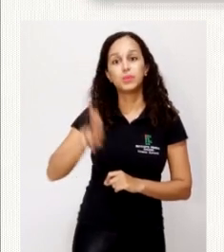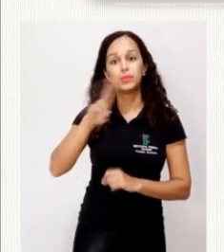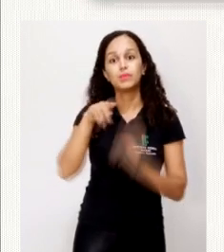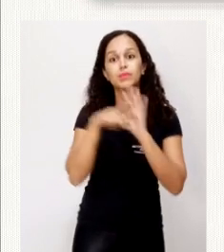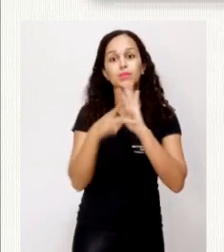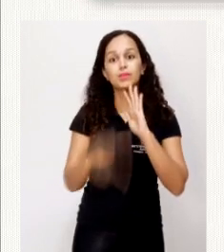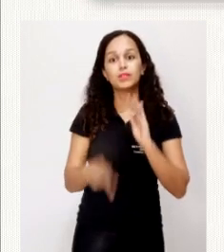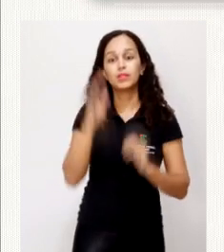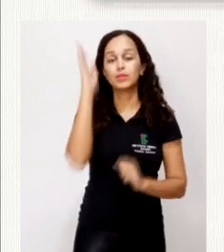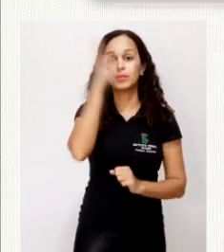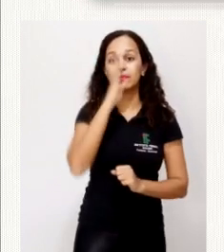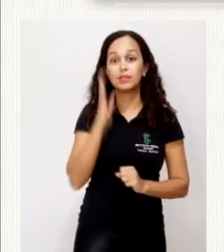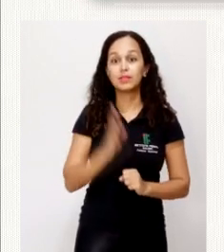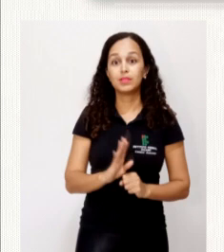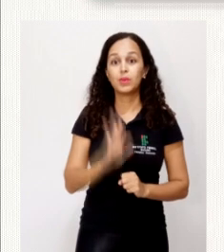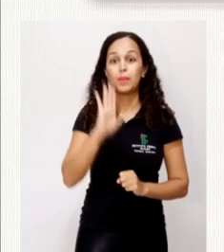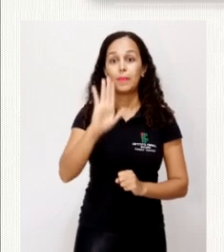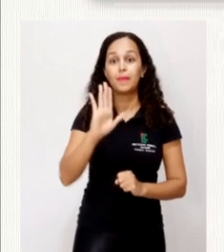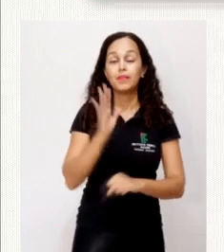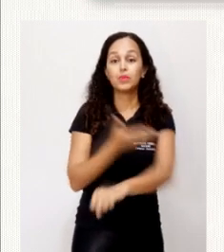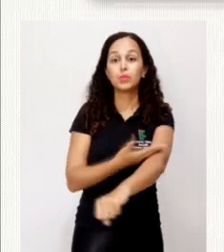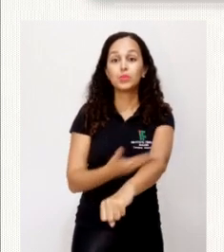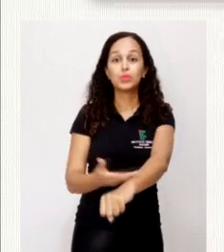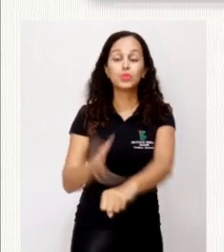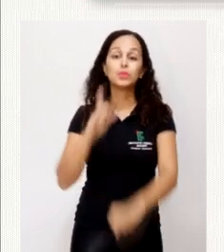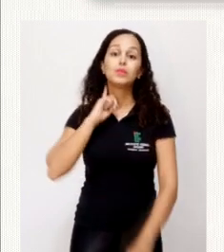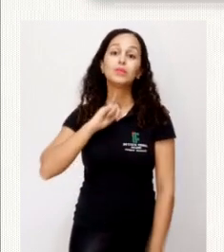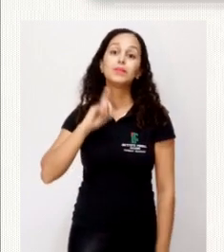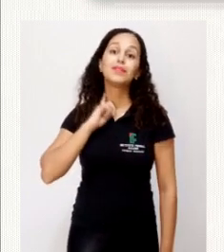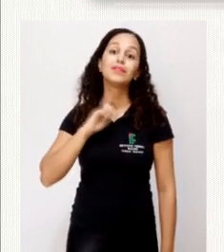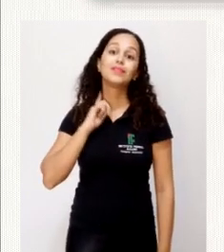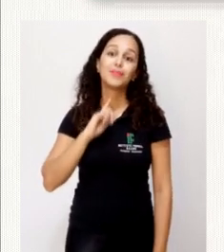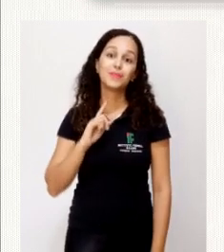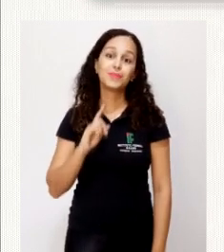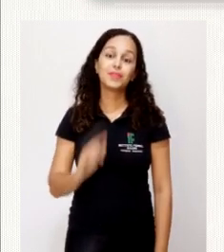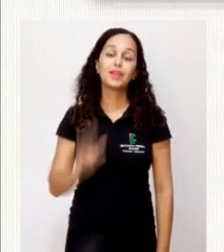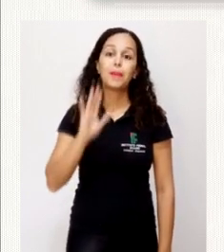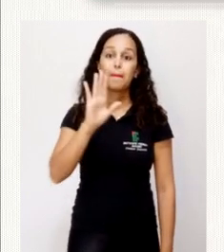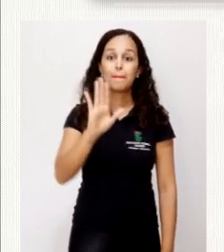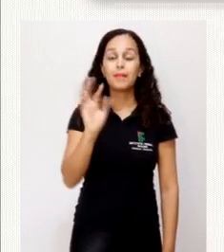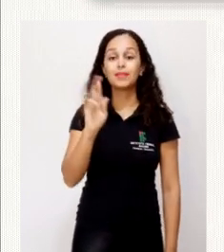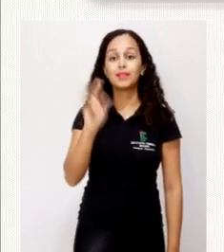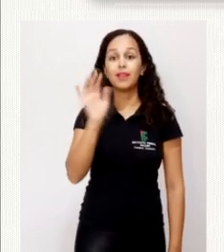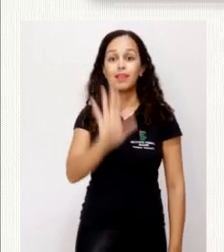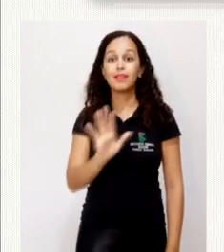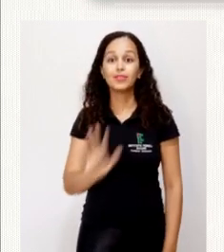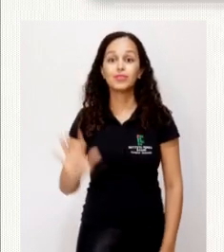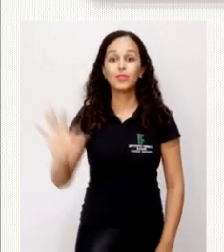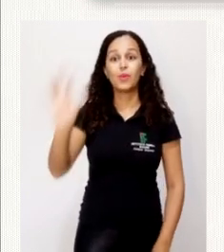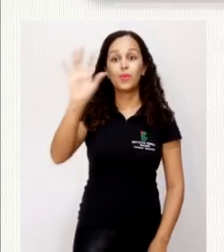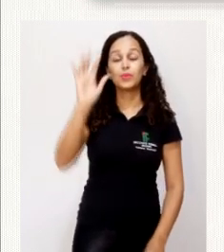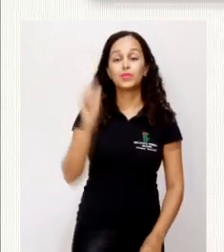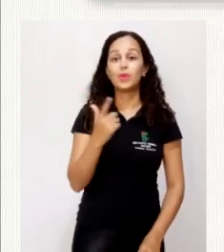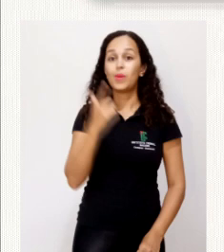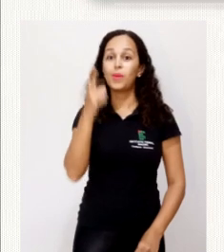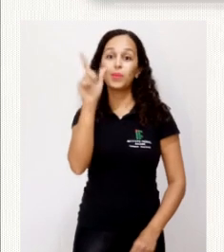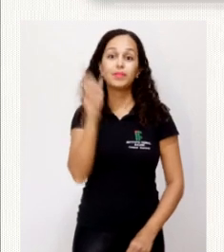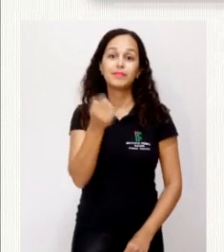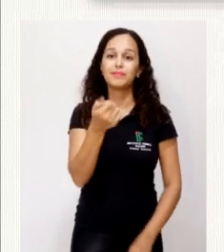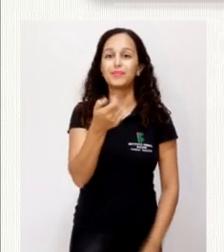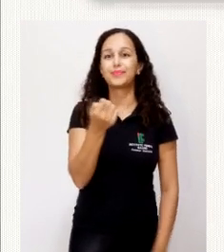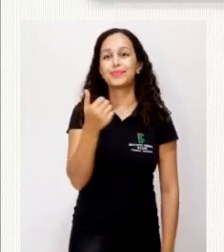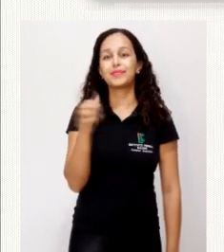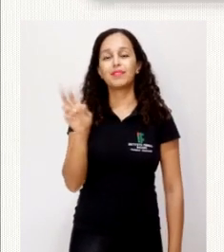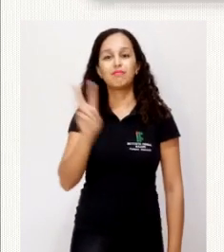parte do hábito da cultura alimentar de Minas Gerais. Nas demais localidades do Brasil, nas demais regiões, apesar de